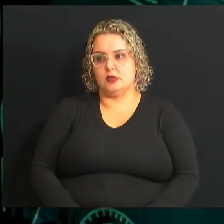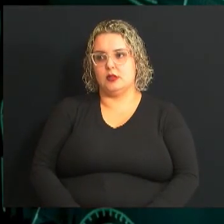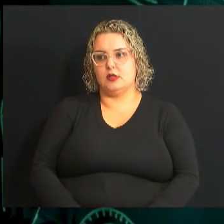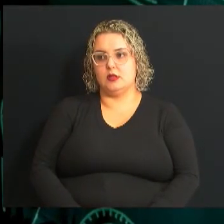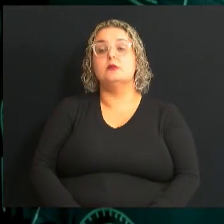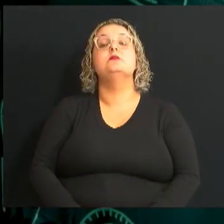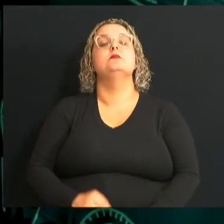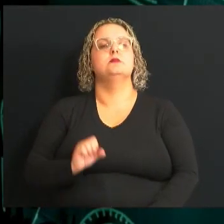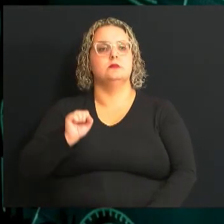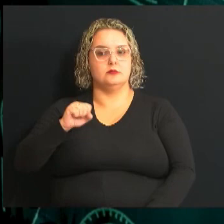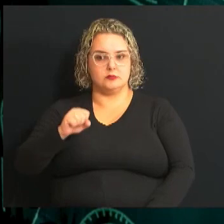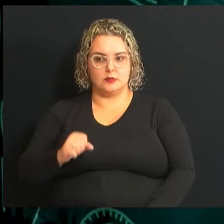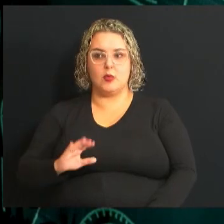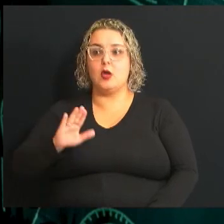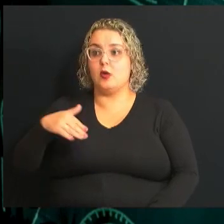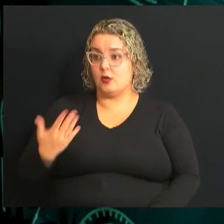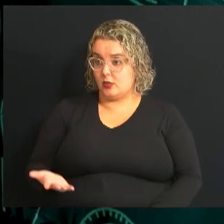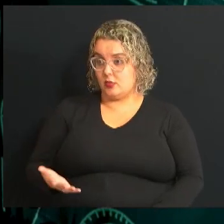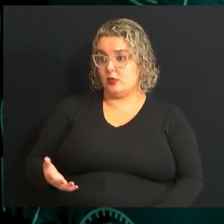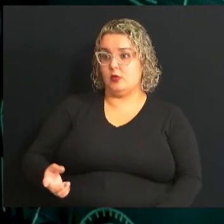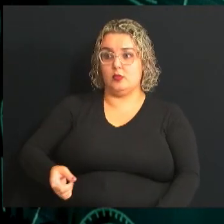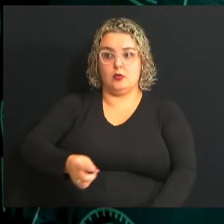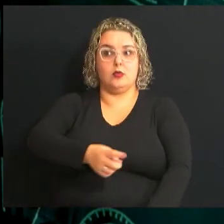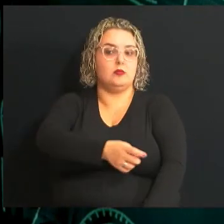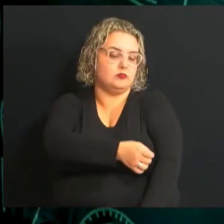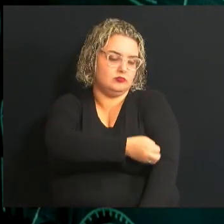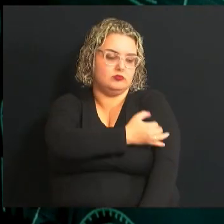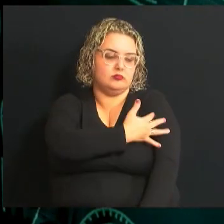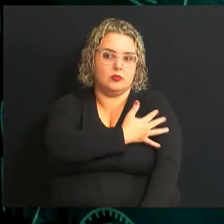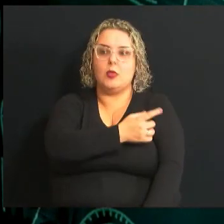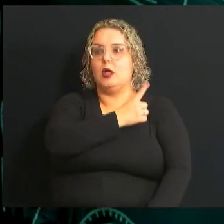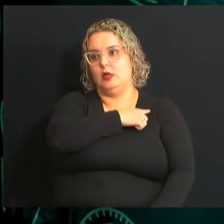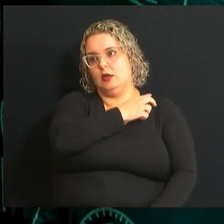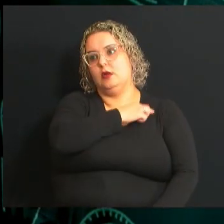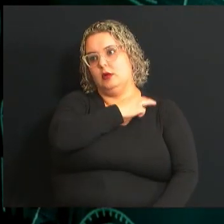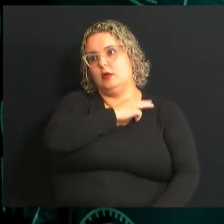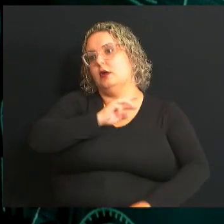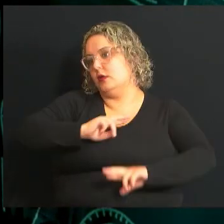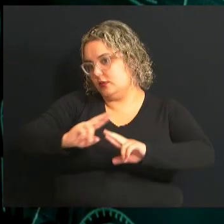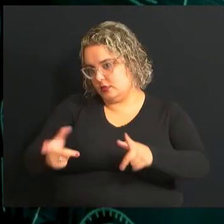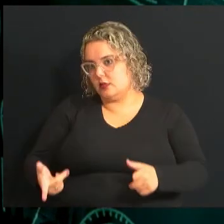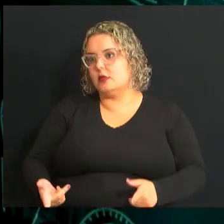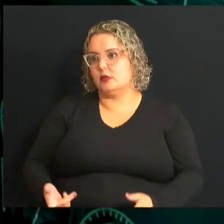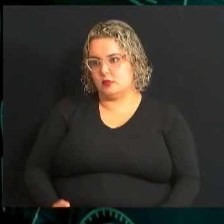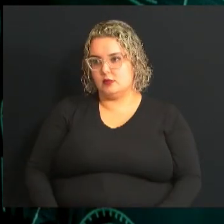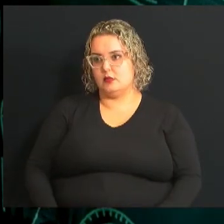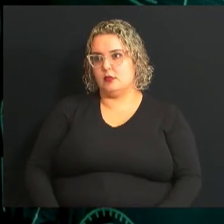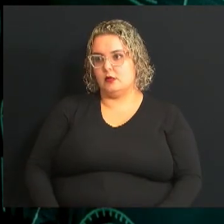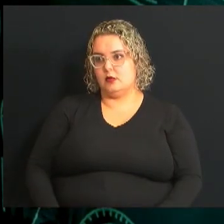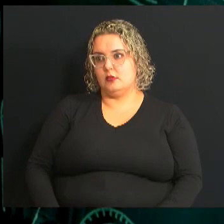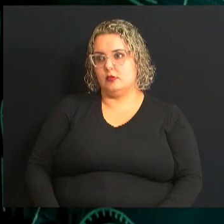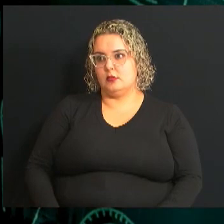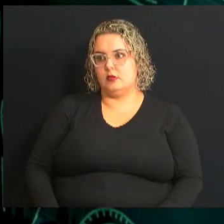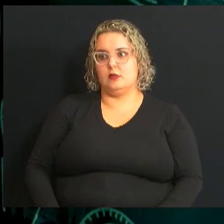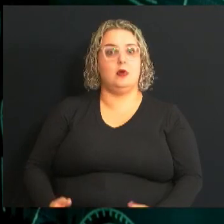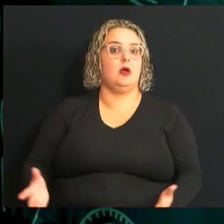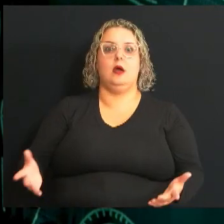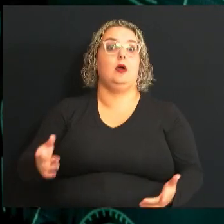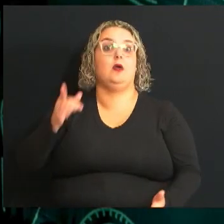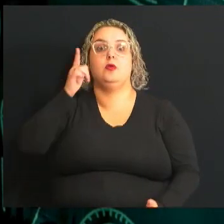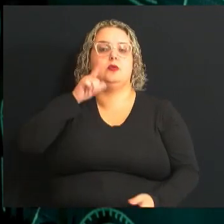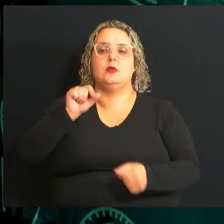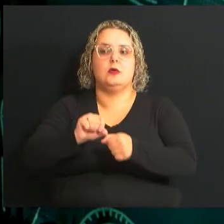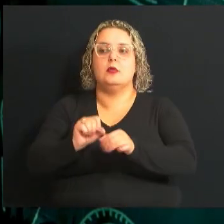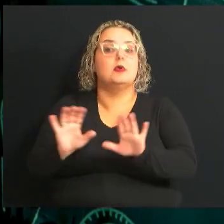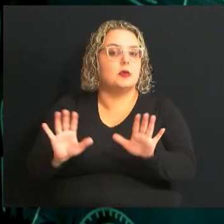Uhum. Quando a gente chega no Fundamental 2, no ensino médio, Sim, é sim. muito, né? Mas eu não estou falando dá para fazer, faça.